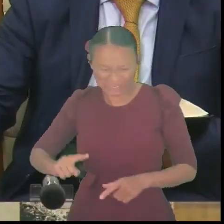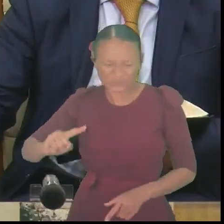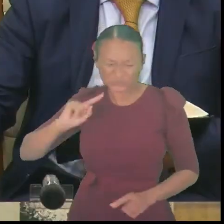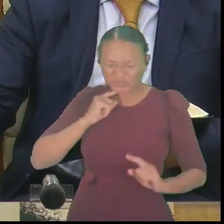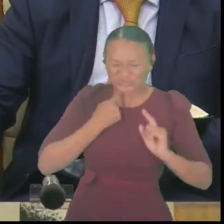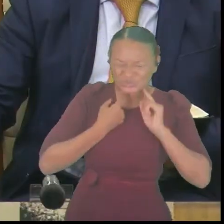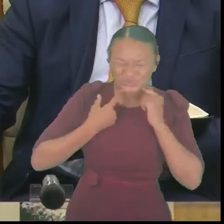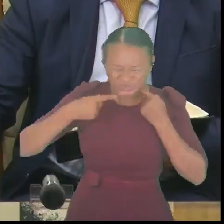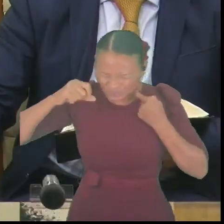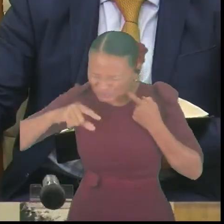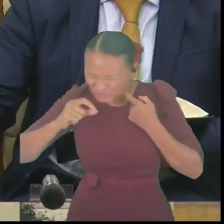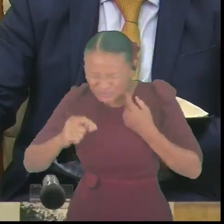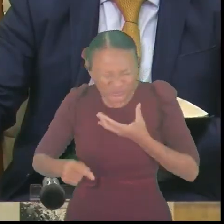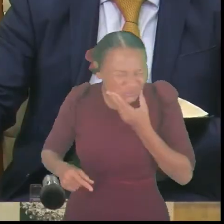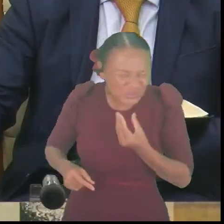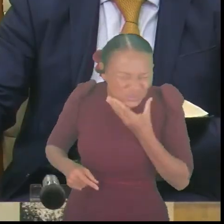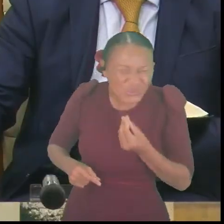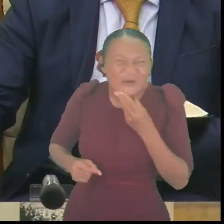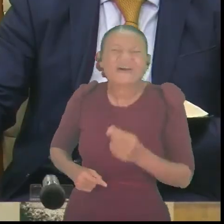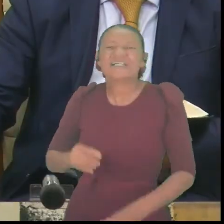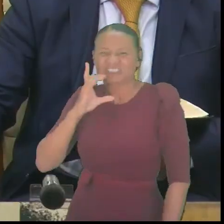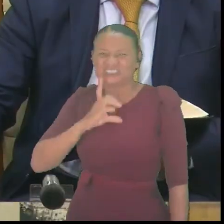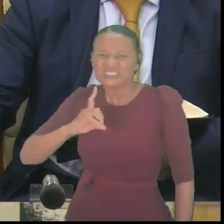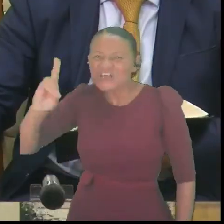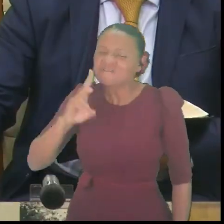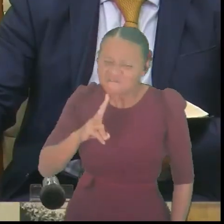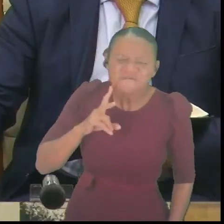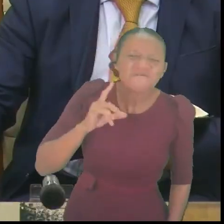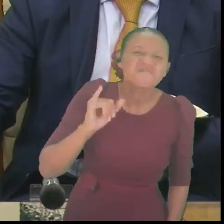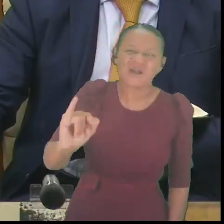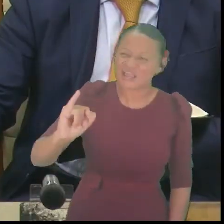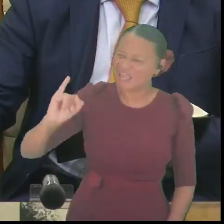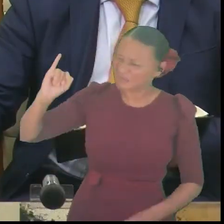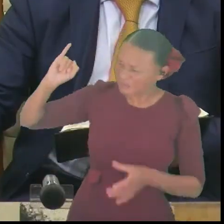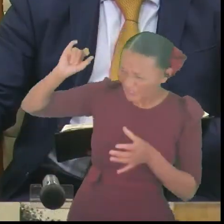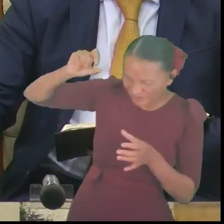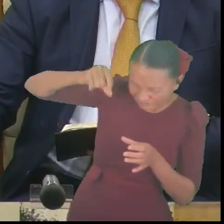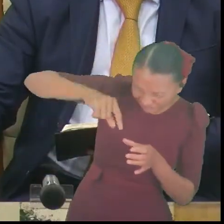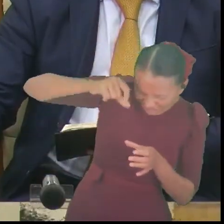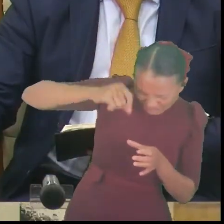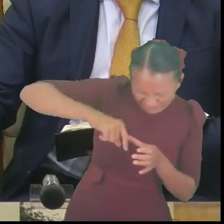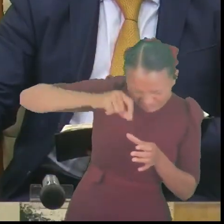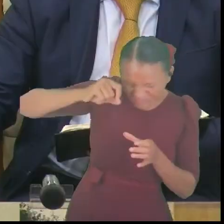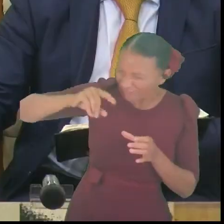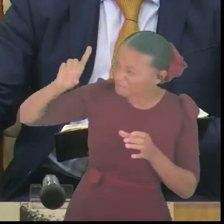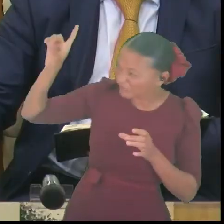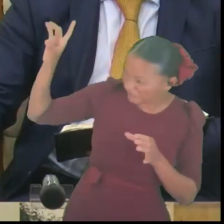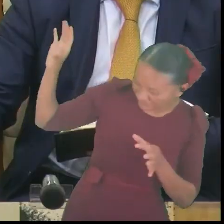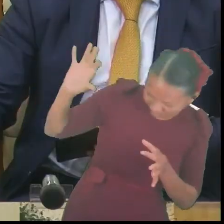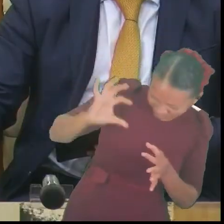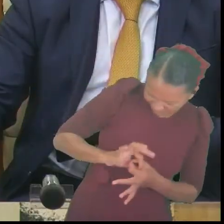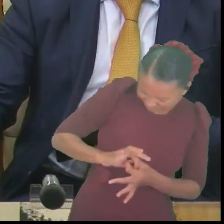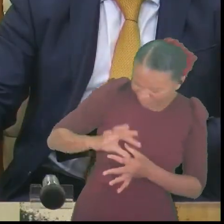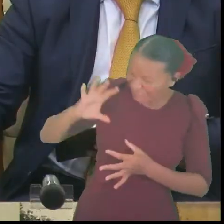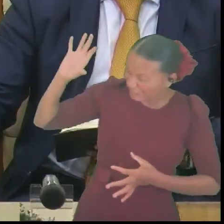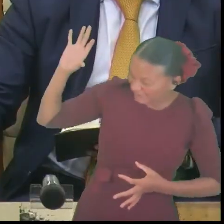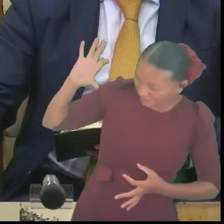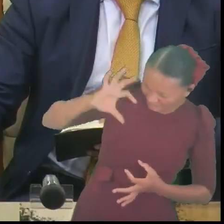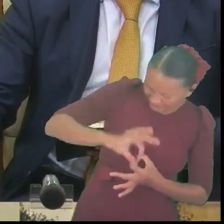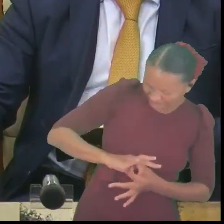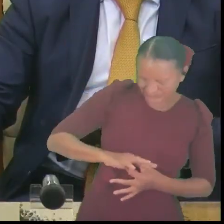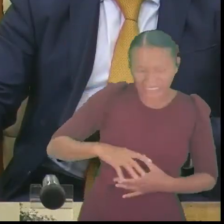do homem. Deus colocará a sua semente e o santo que de ti há de nascer será